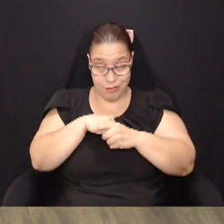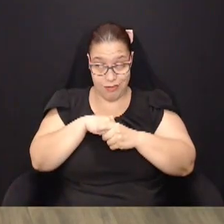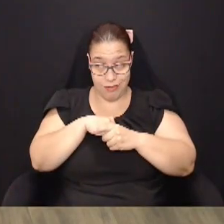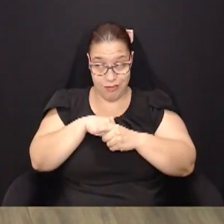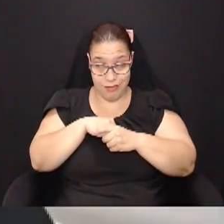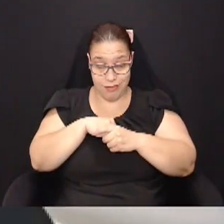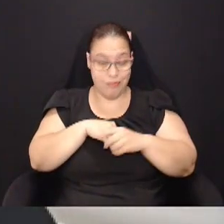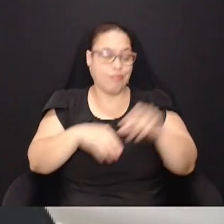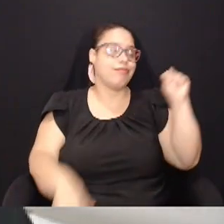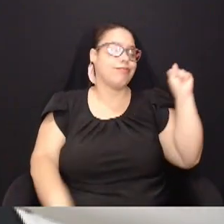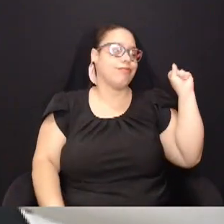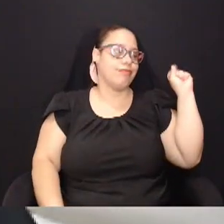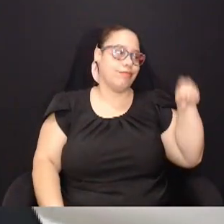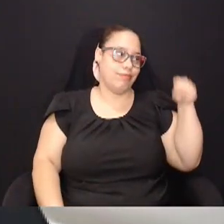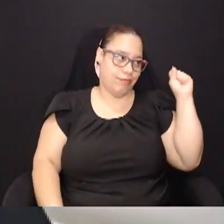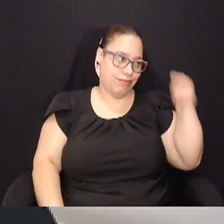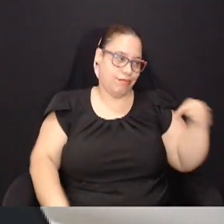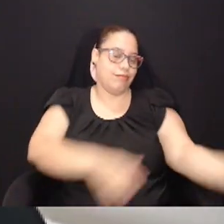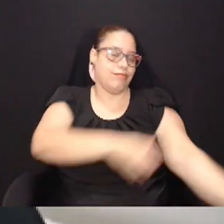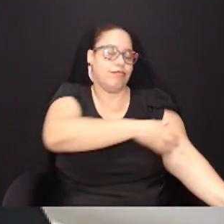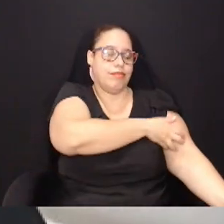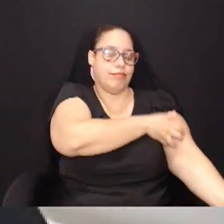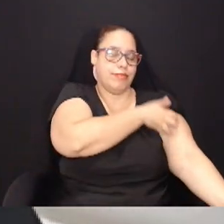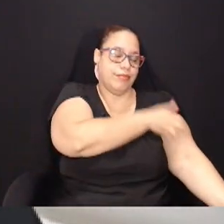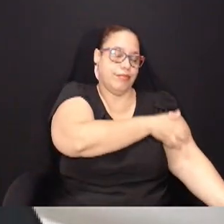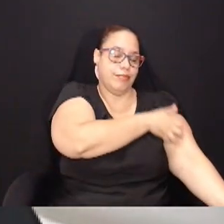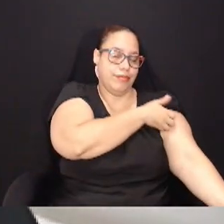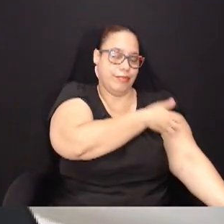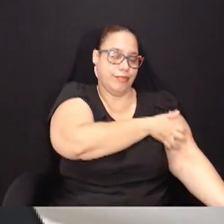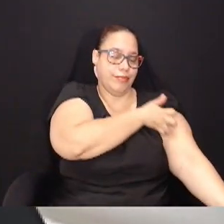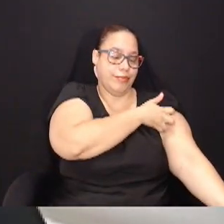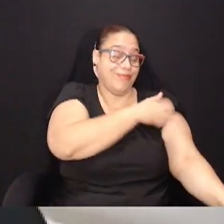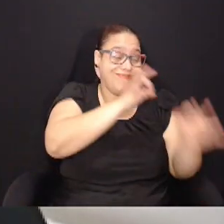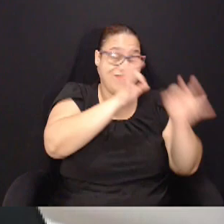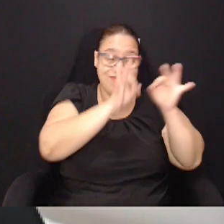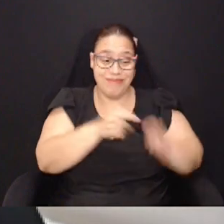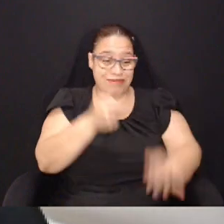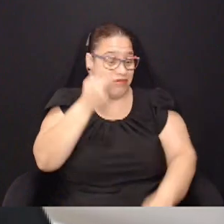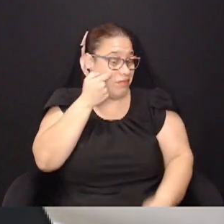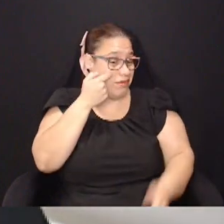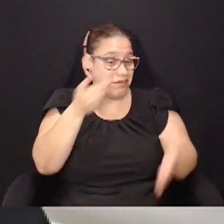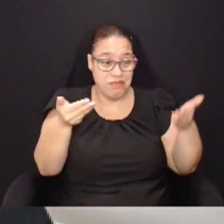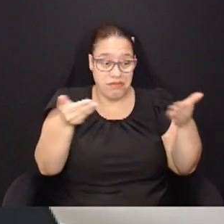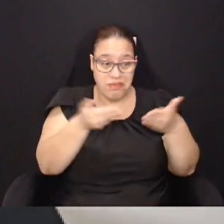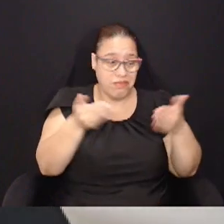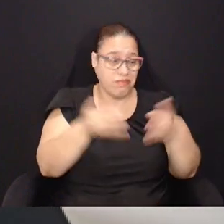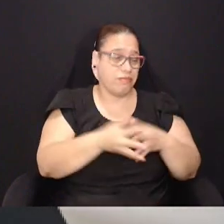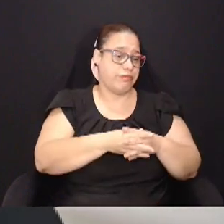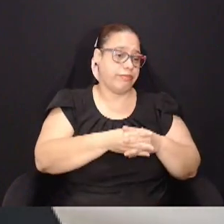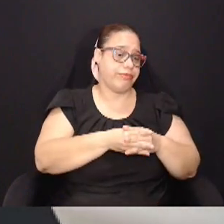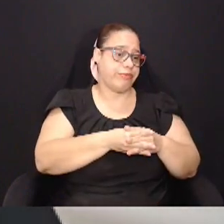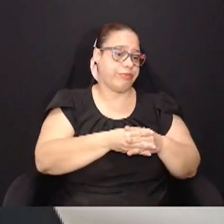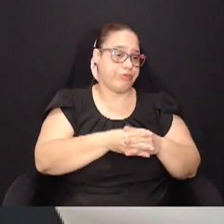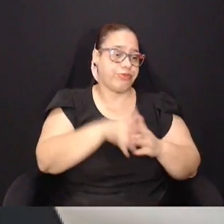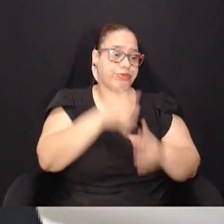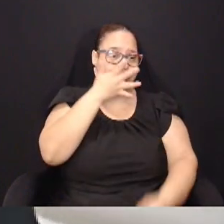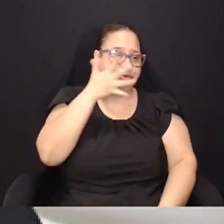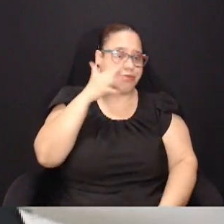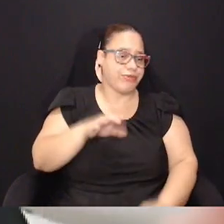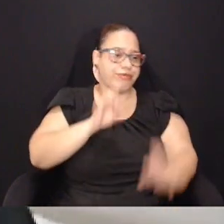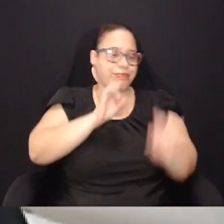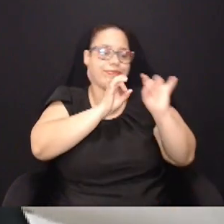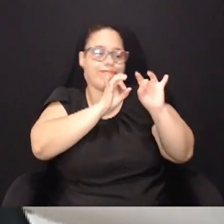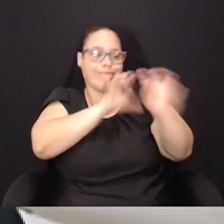Exato, você está perfeitamente correto. O que nós mais vemos hoje, né, são crianças abandonadas